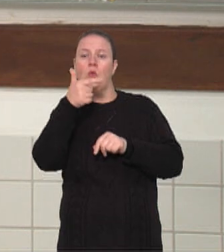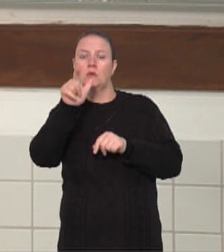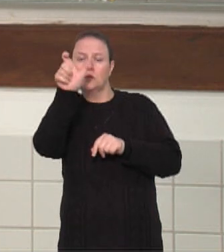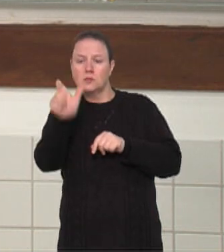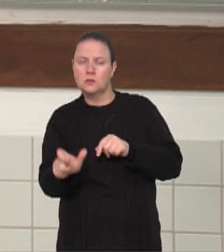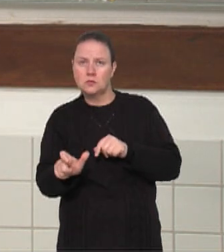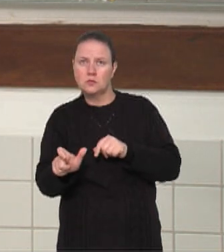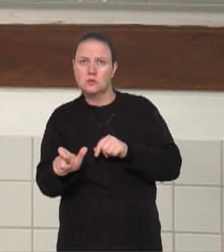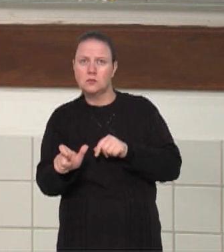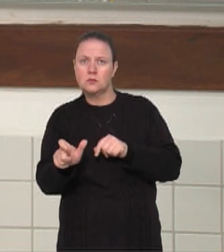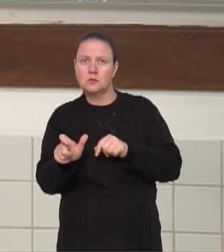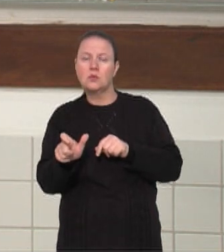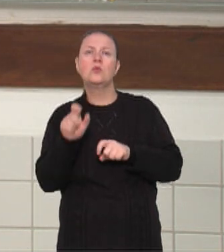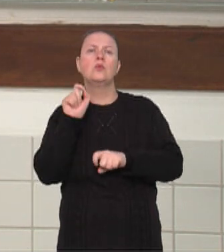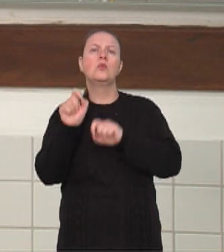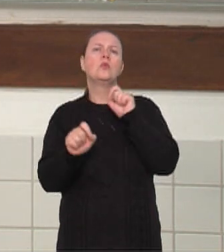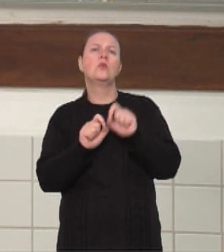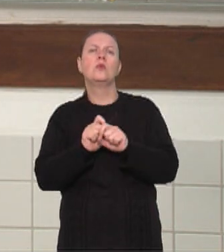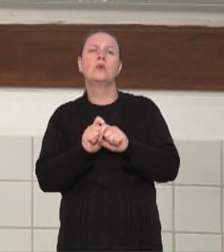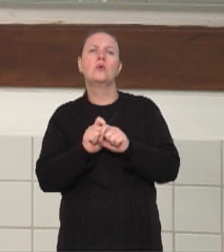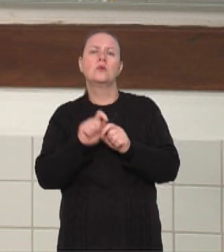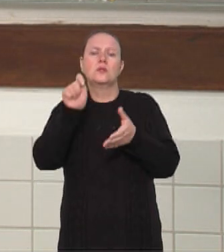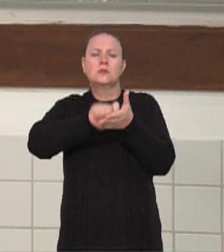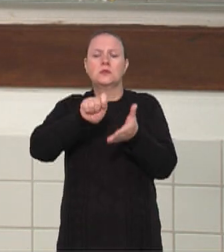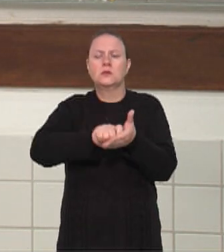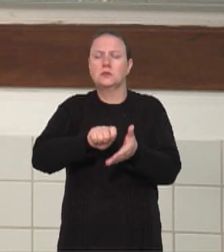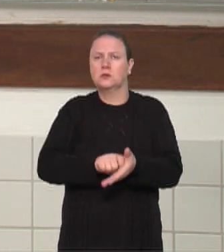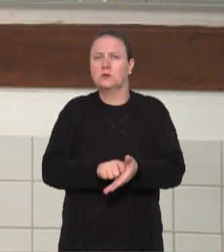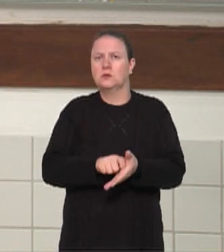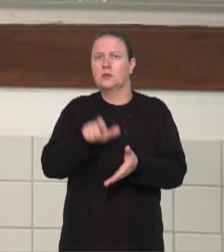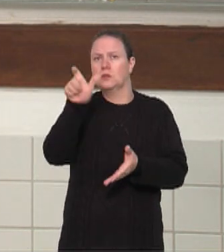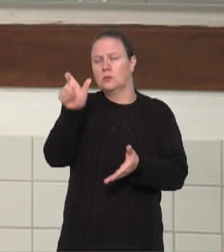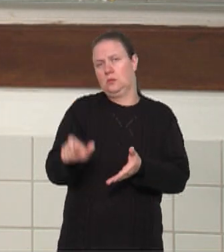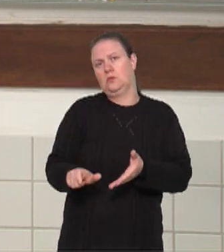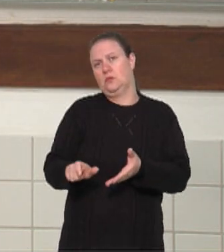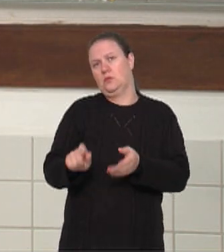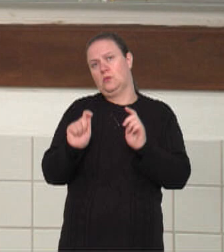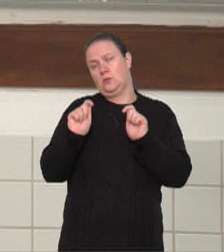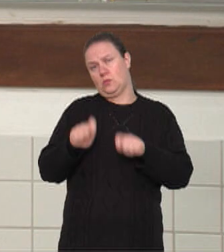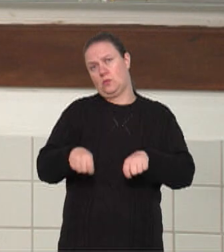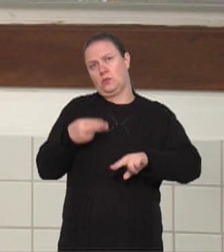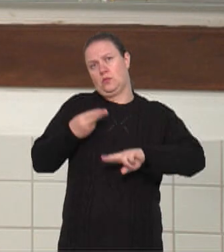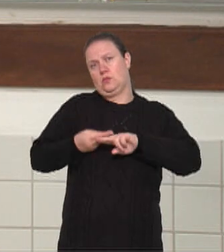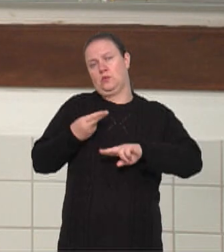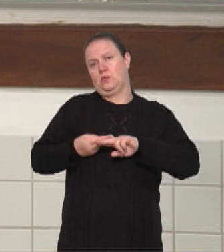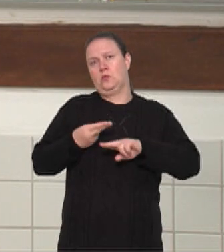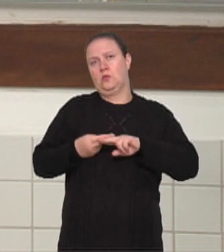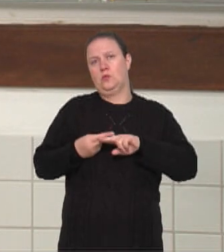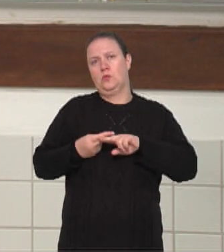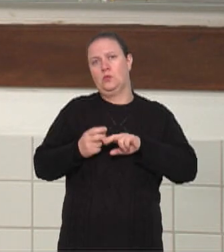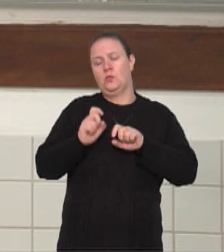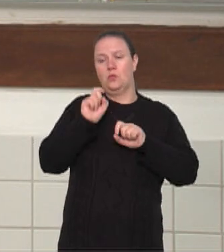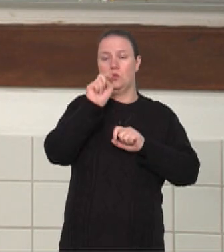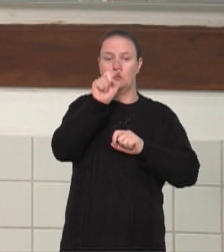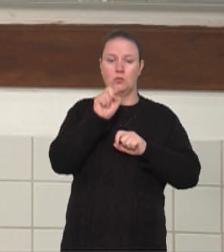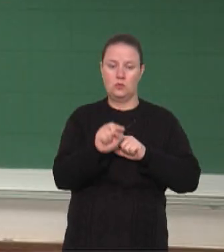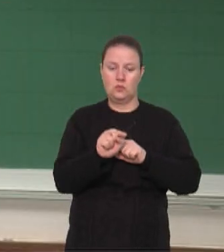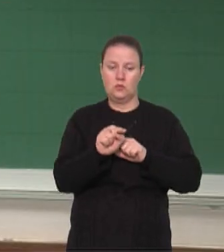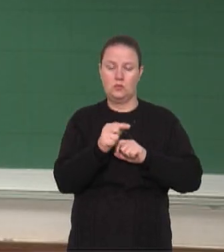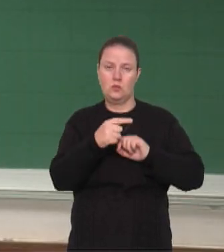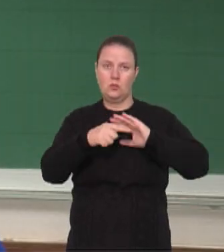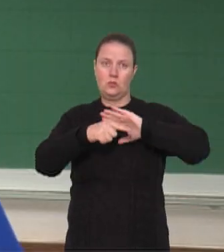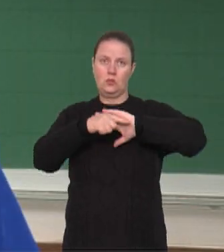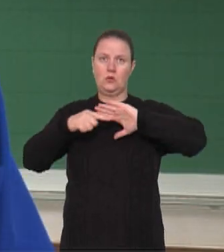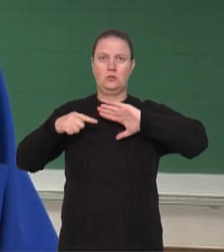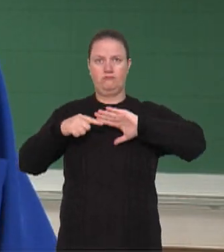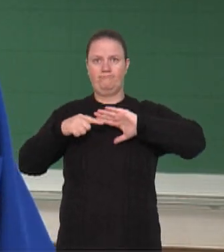alguém, diretamente, transcrever a fala dessa pessoa, a gente pode utilizar lá os 2 pontos na outra linha,